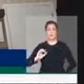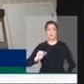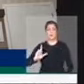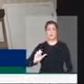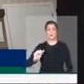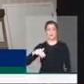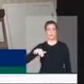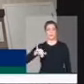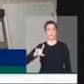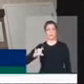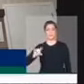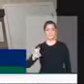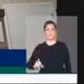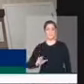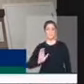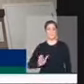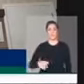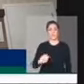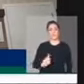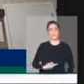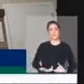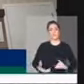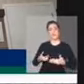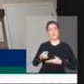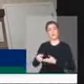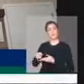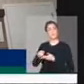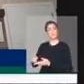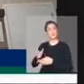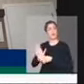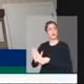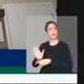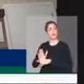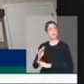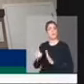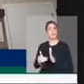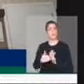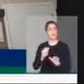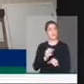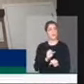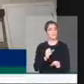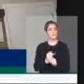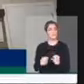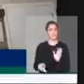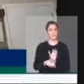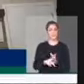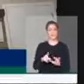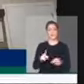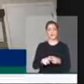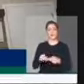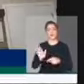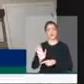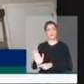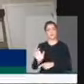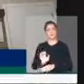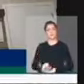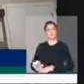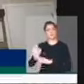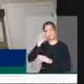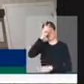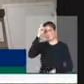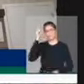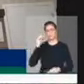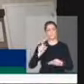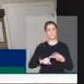tudo que o governo precisava para tomar as medidas problema orçamento de guerra a prova auxiliar os estragos auxílio emergencial